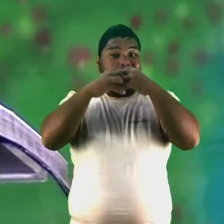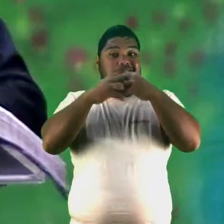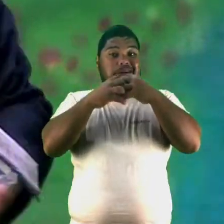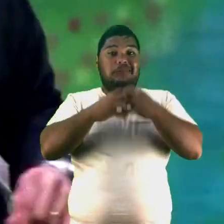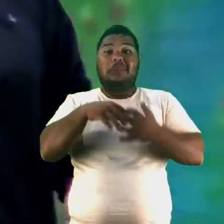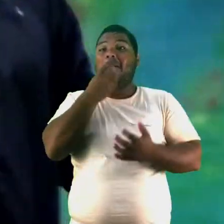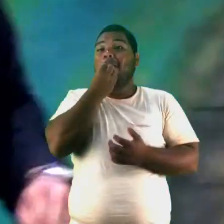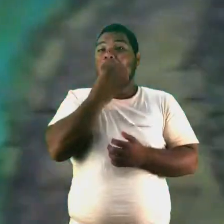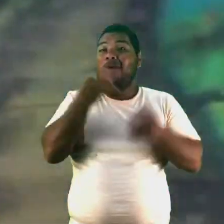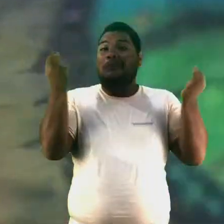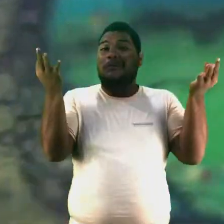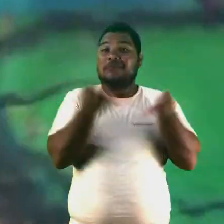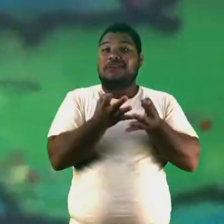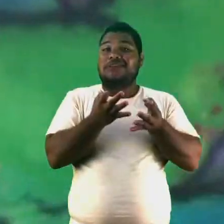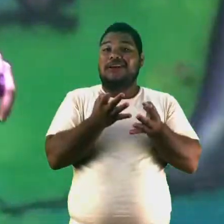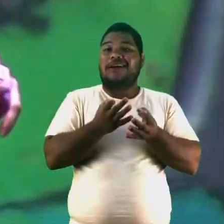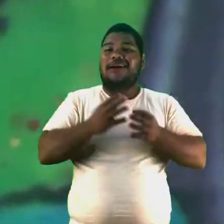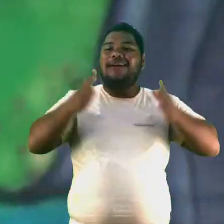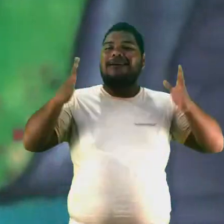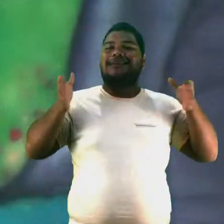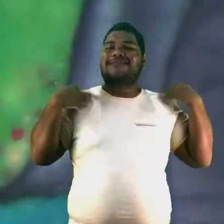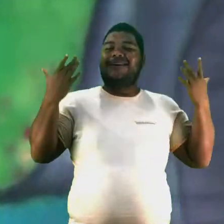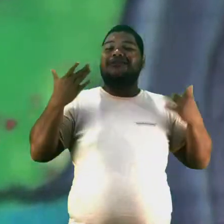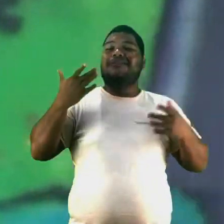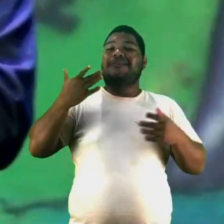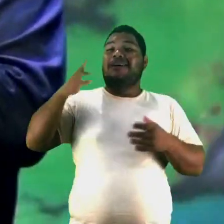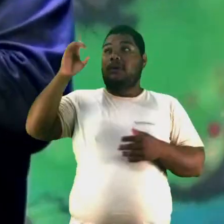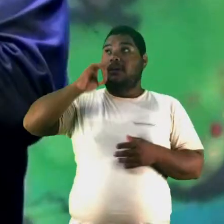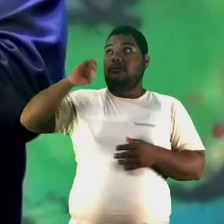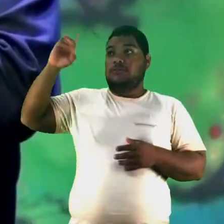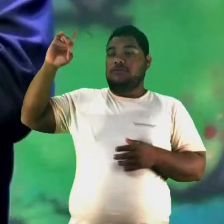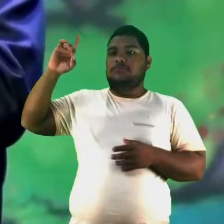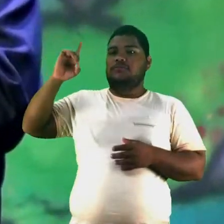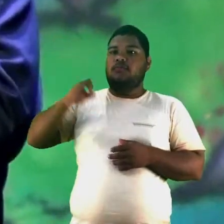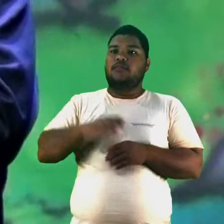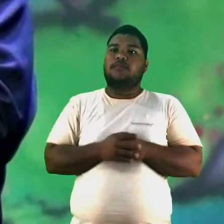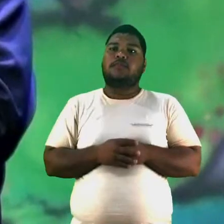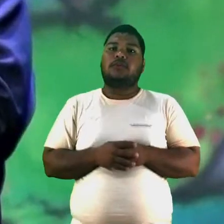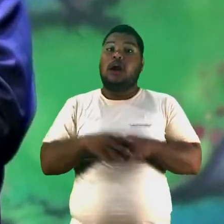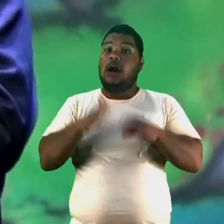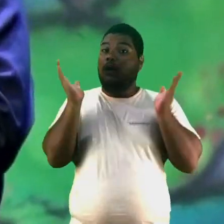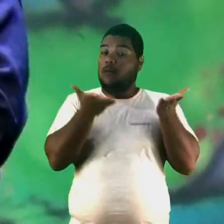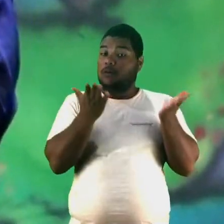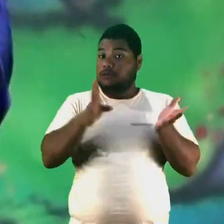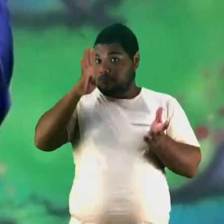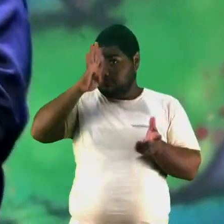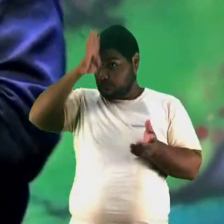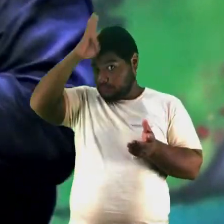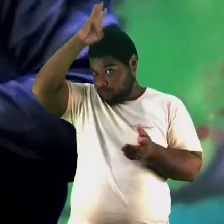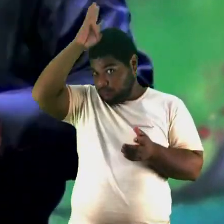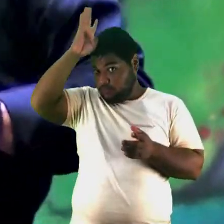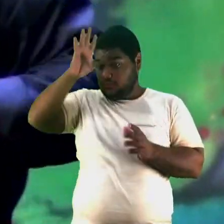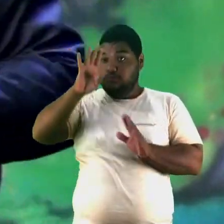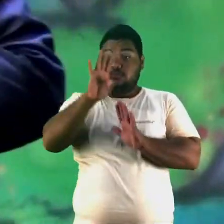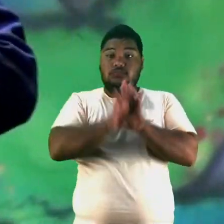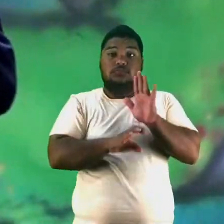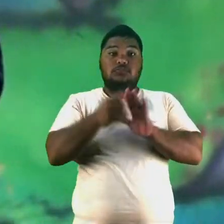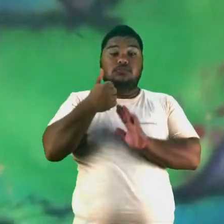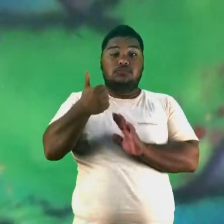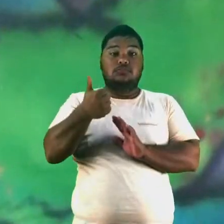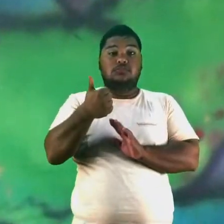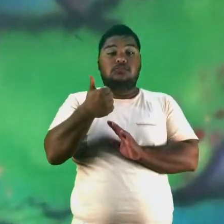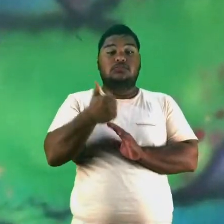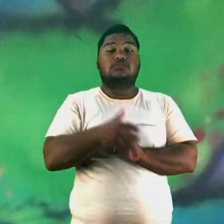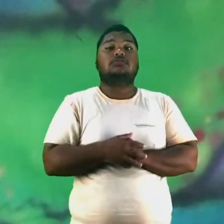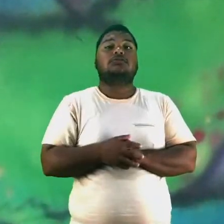boa, perfeita e agradável vontade de Deus. Agora, aquilo que a Bíblia falava, lá em Romanos 12:1, já há tanto tempo, agora a